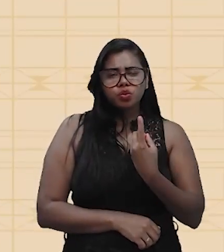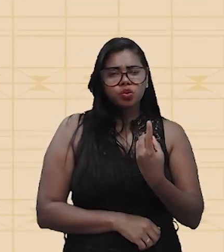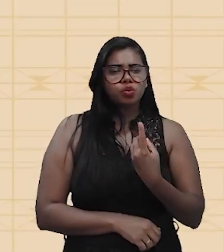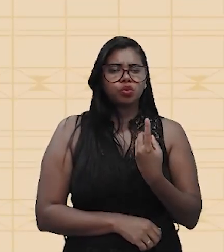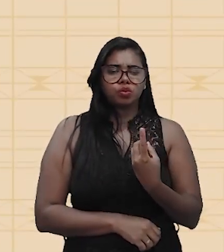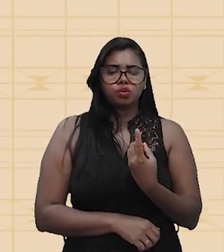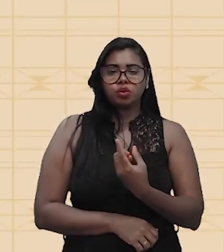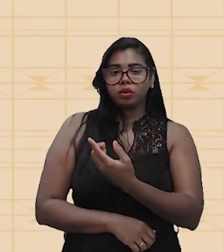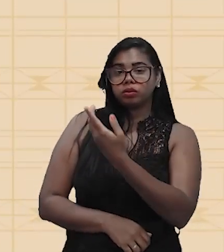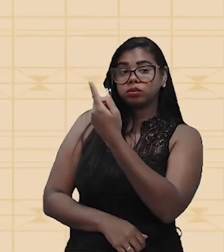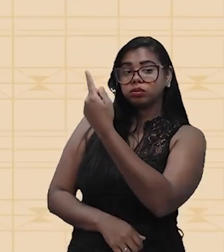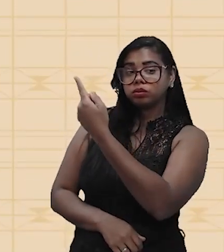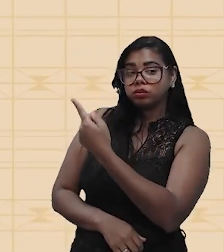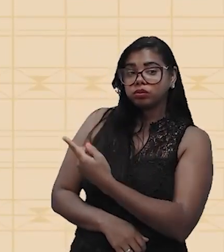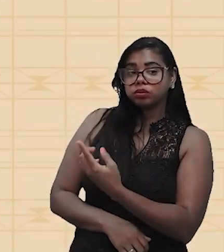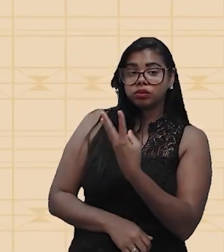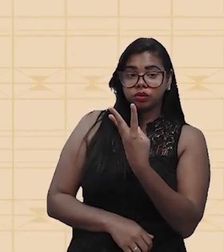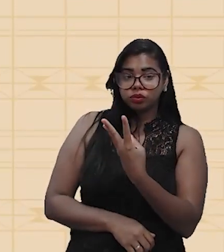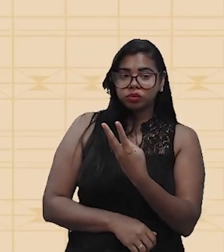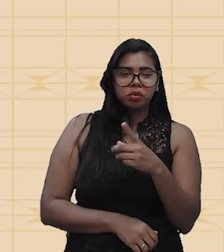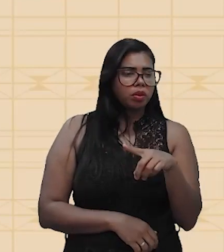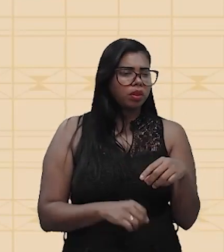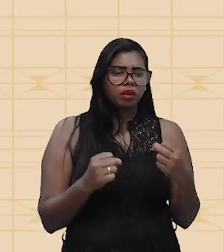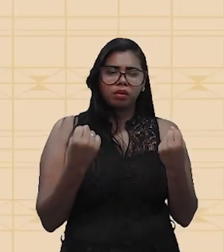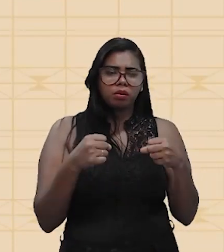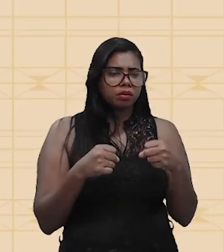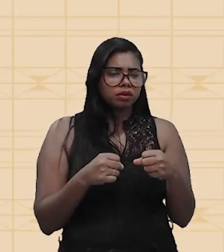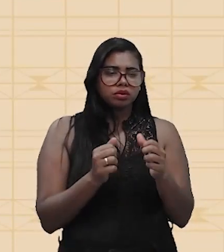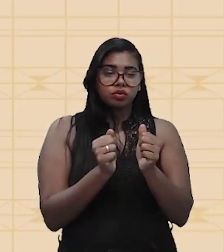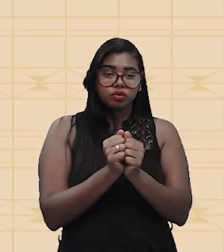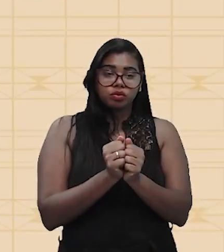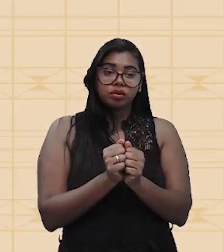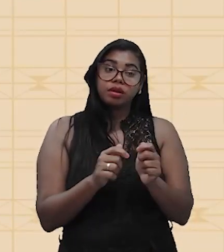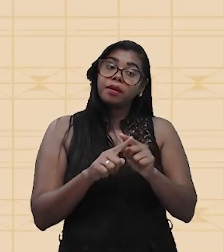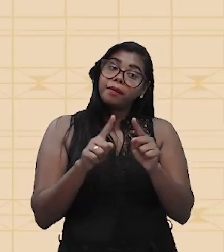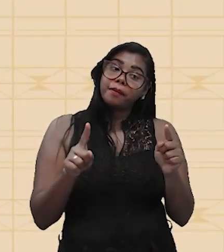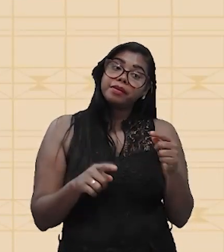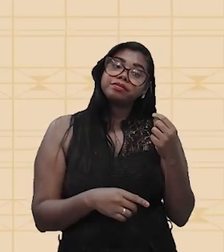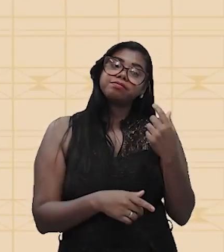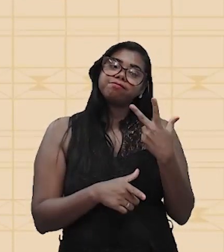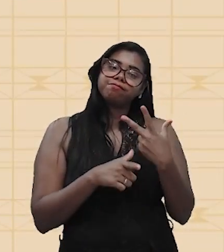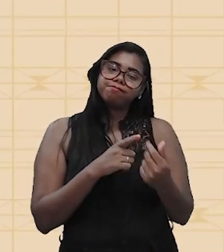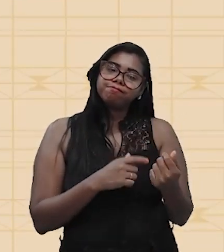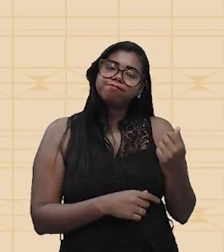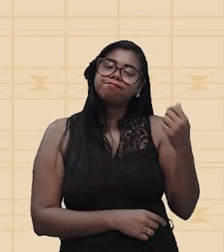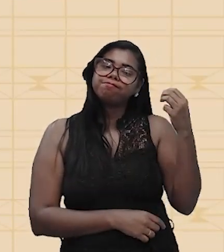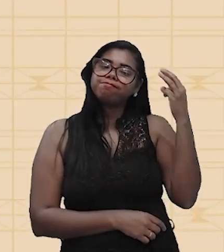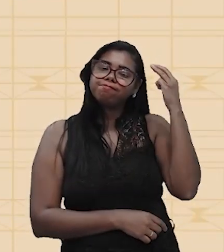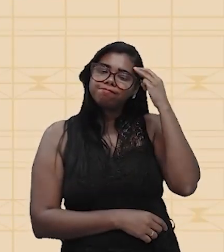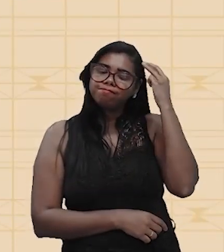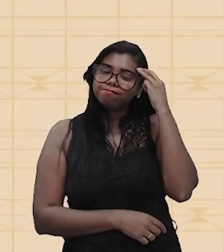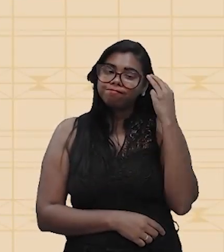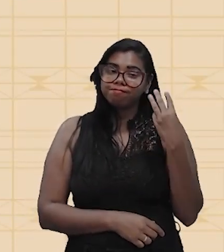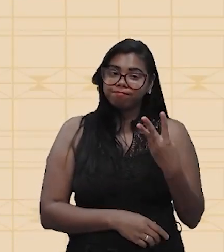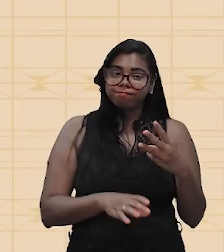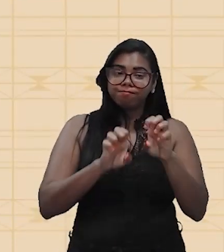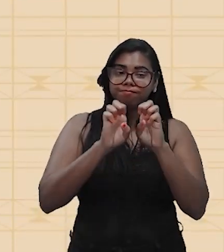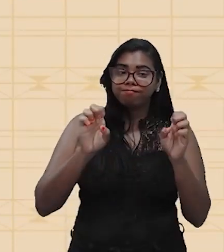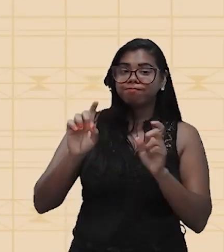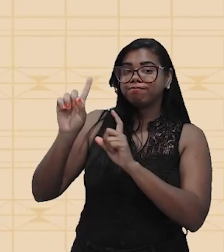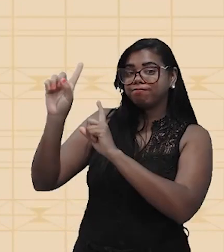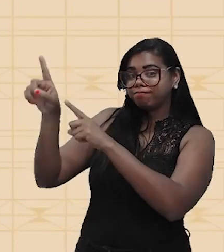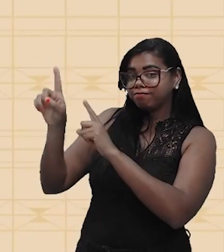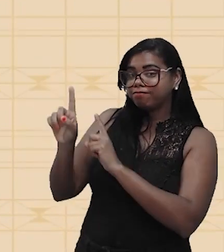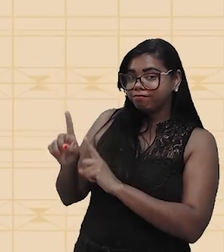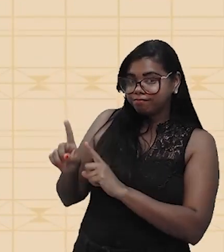sem a necessidade de você juntar. Óbvio que se você conseguir memorizar essas três equações associadas, você vai se deparar com essas